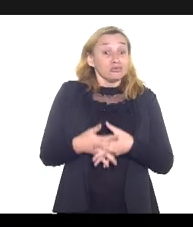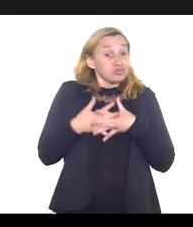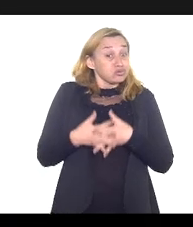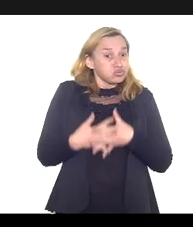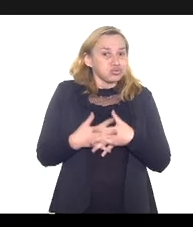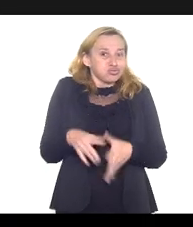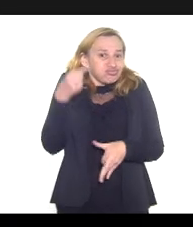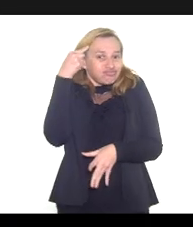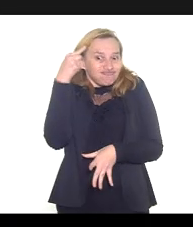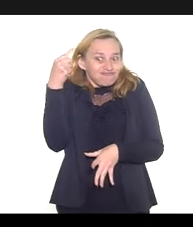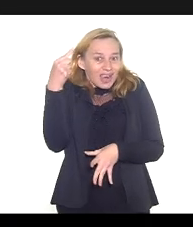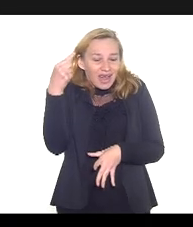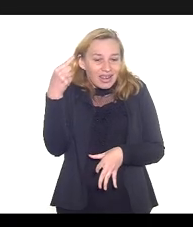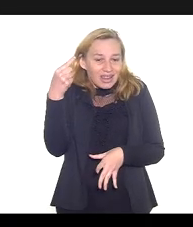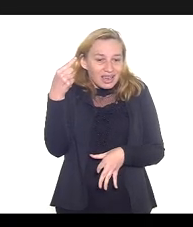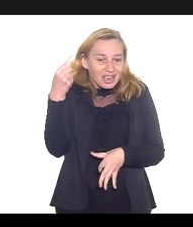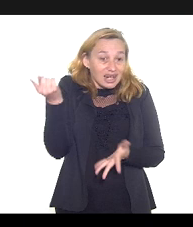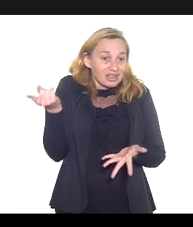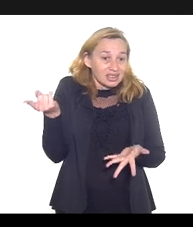essa ideia de